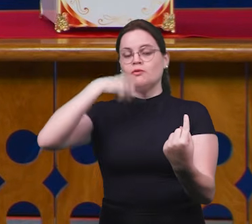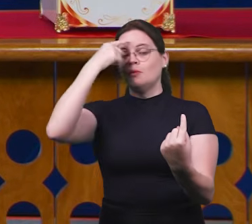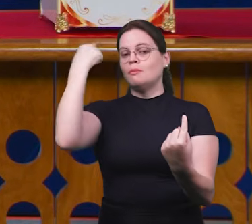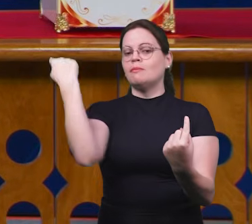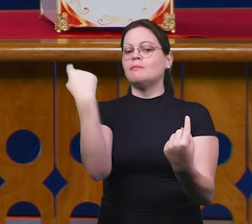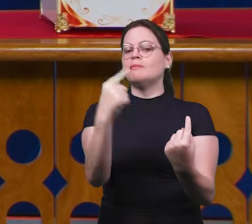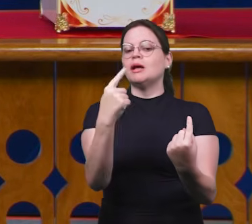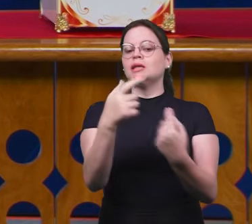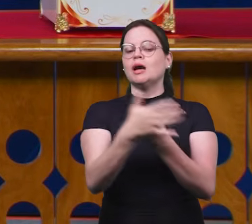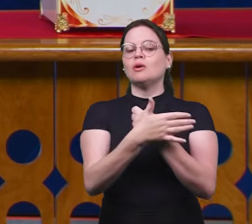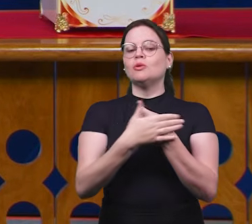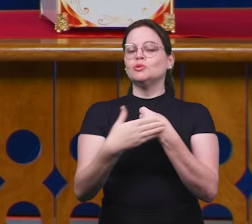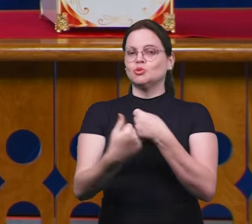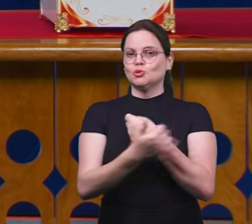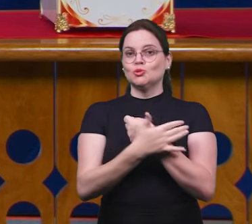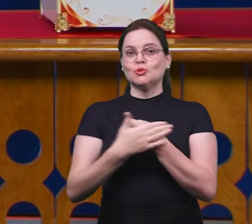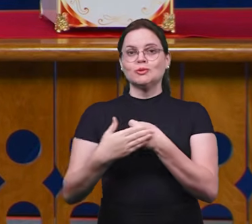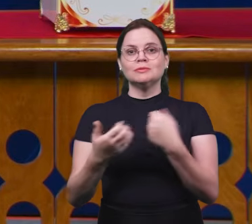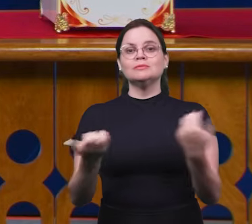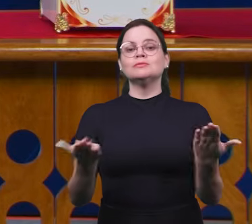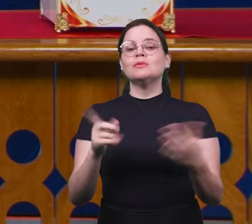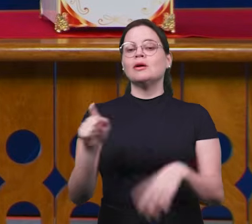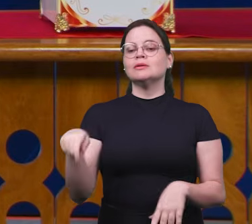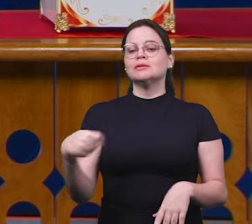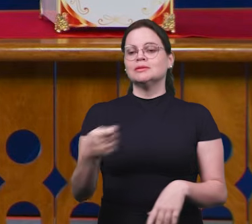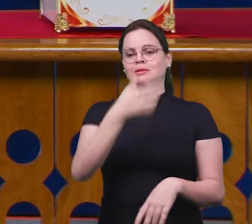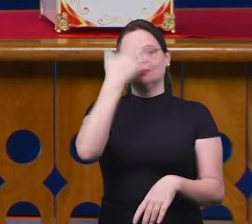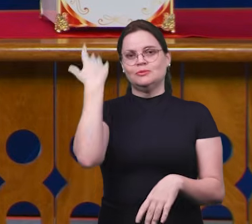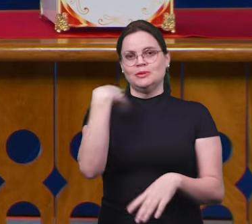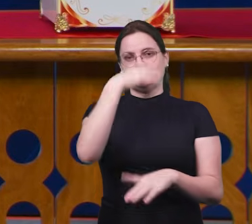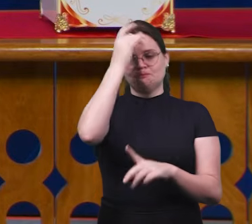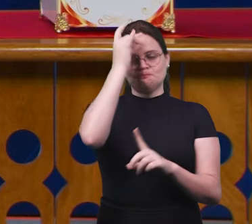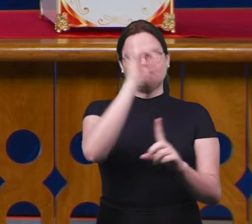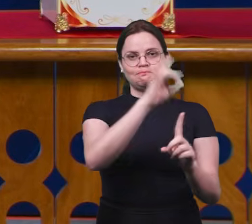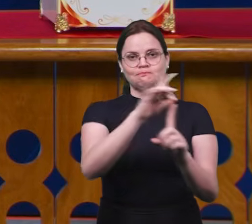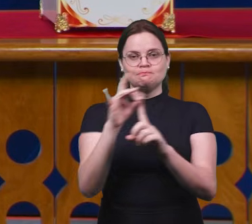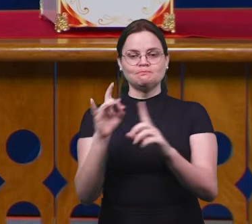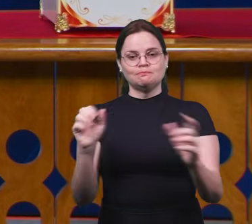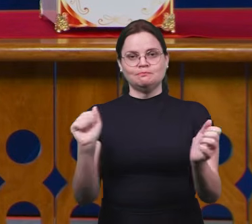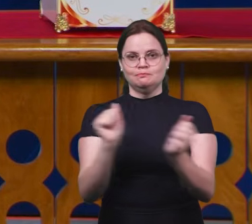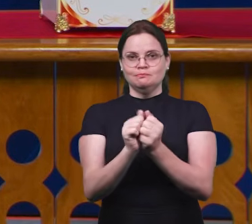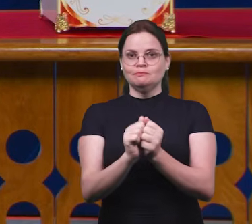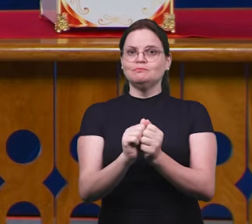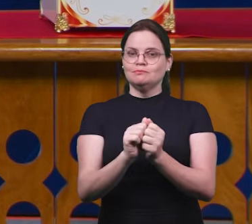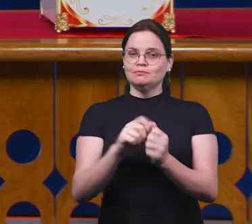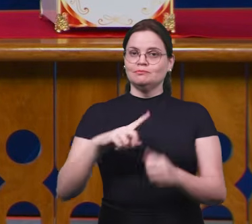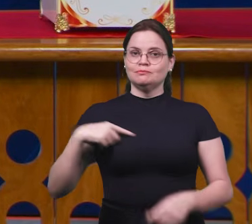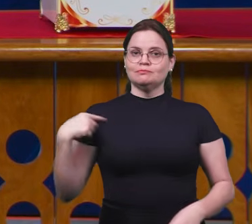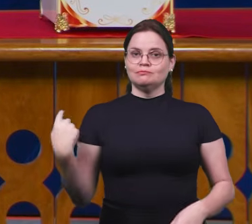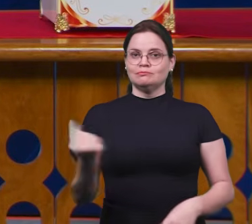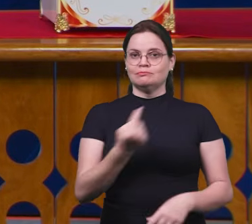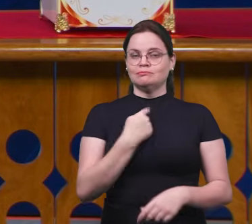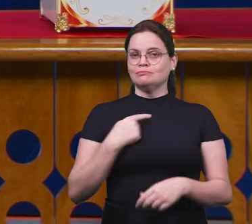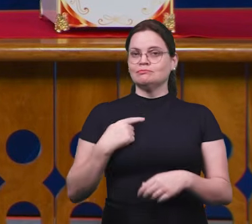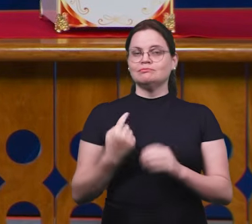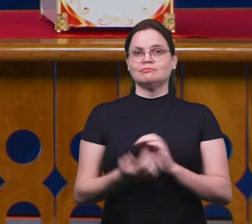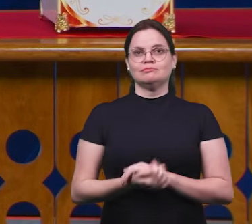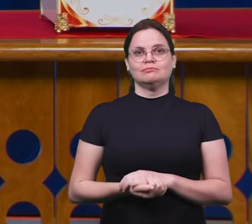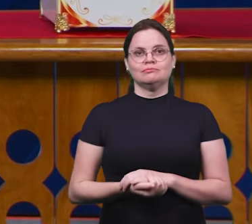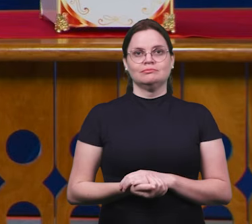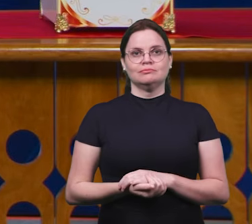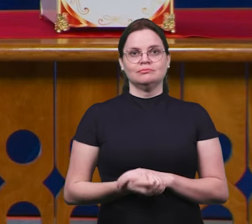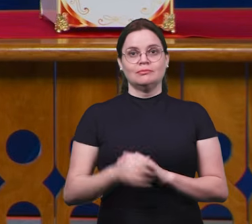ele enviaria o Consolador, o Espírito Santo, e que esse estaria conosco. E